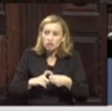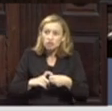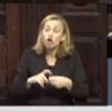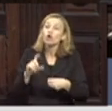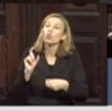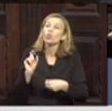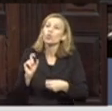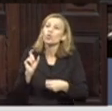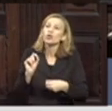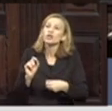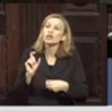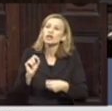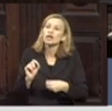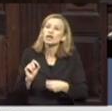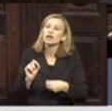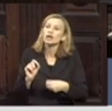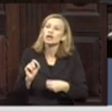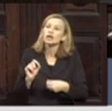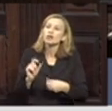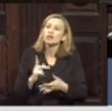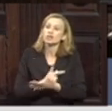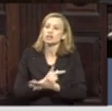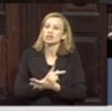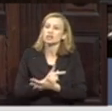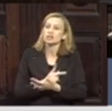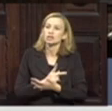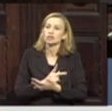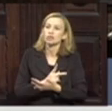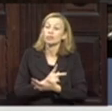A partir do momento que a temperatura volta a subir,